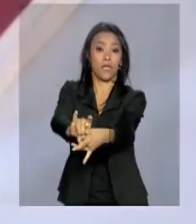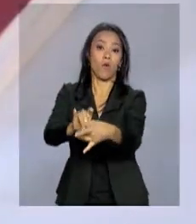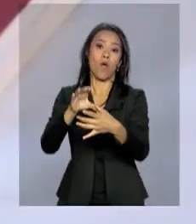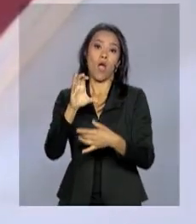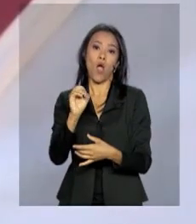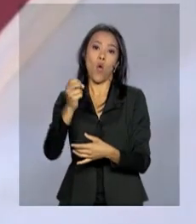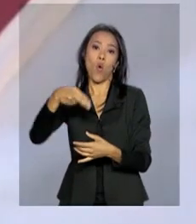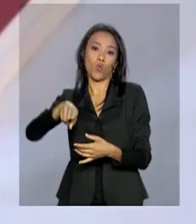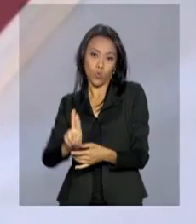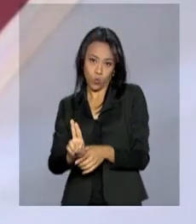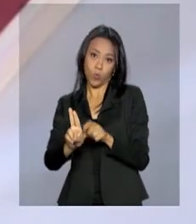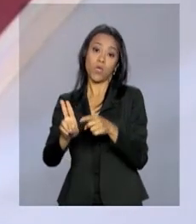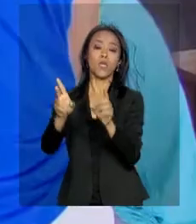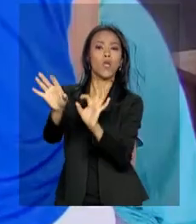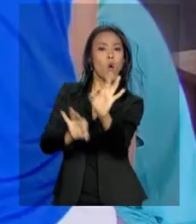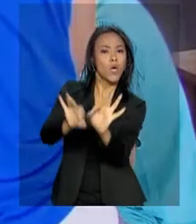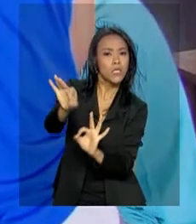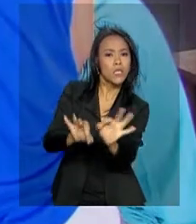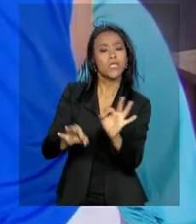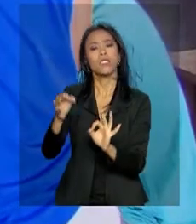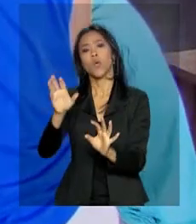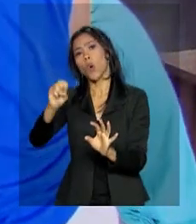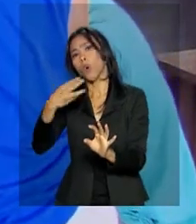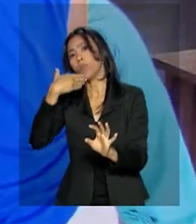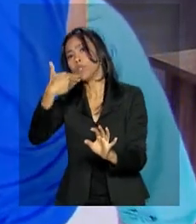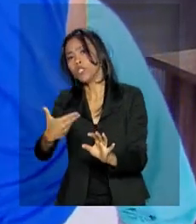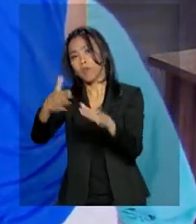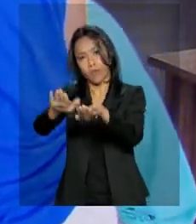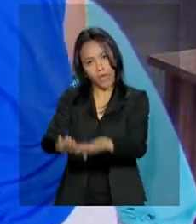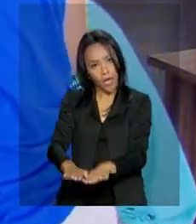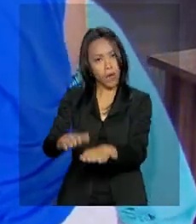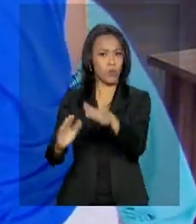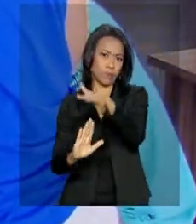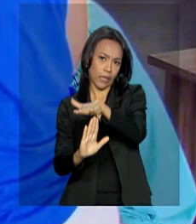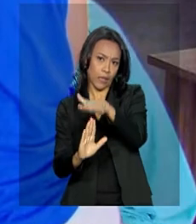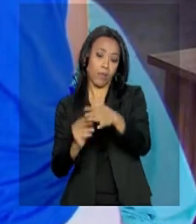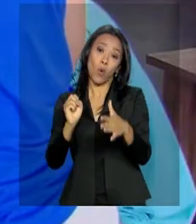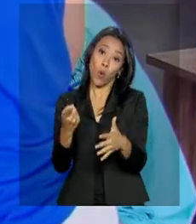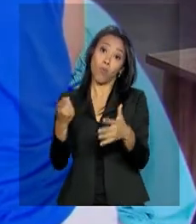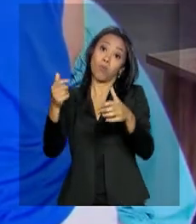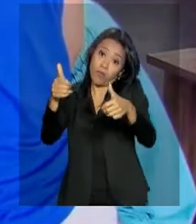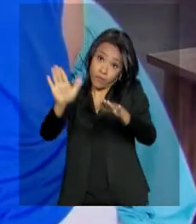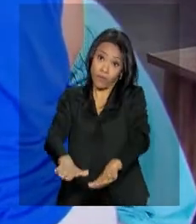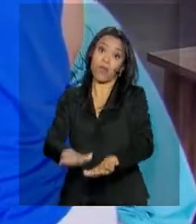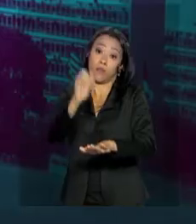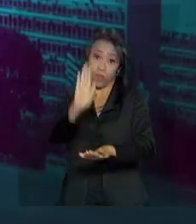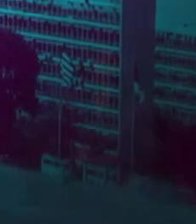providenciam os atos necessários ou para o pedido de residência temporária ou de refúgio.